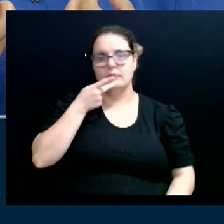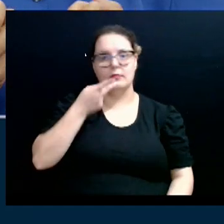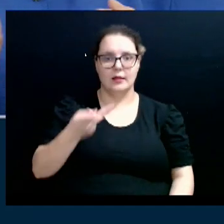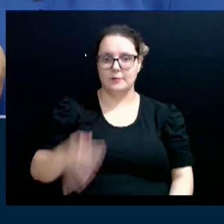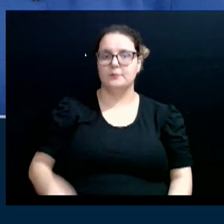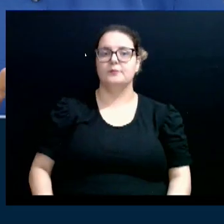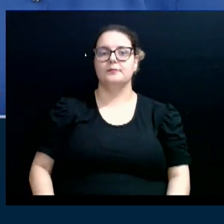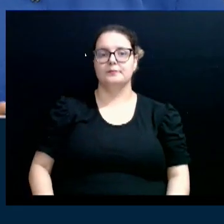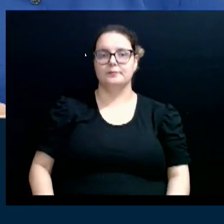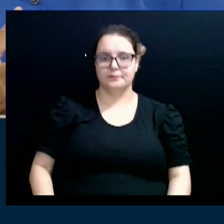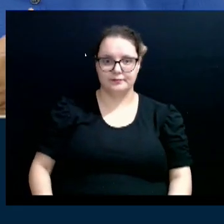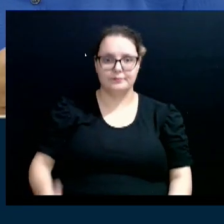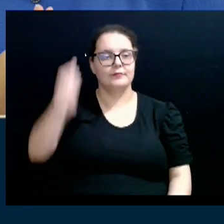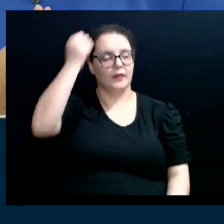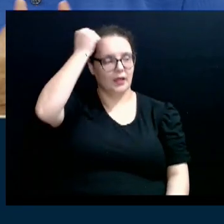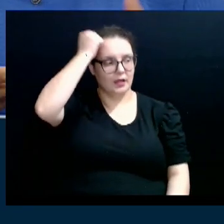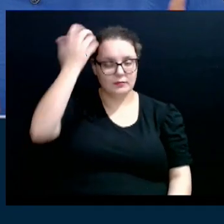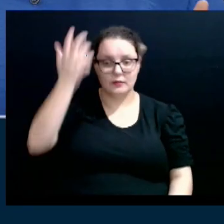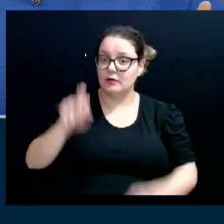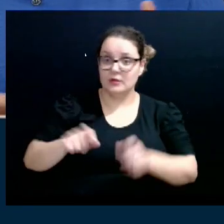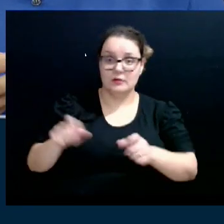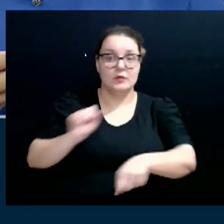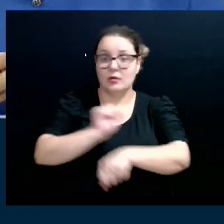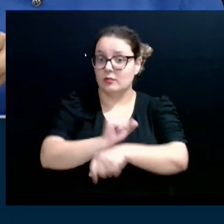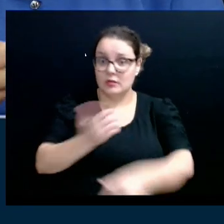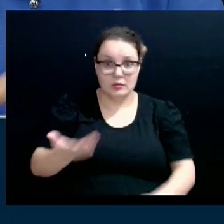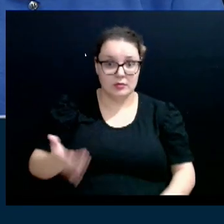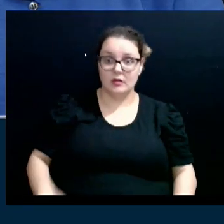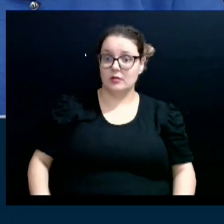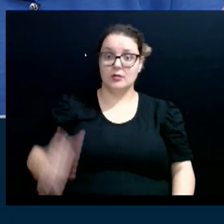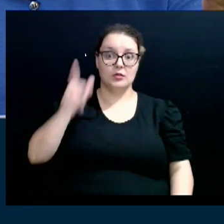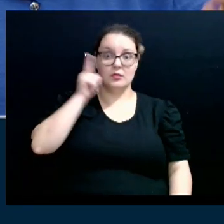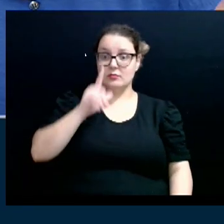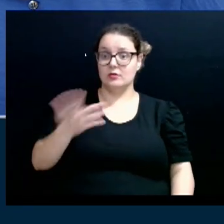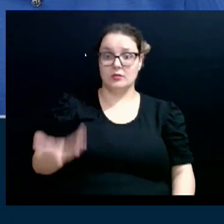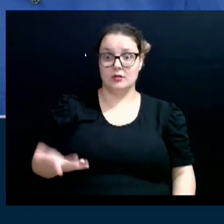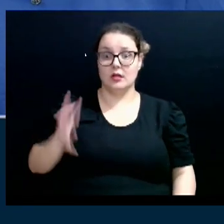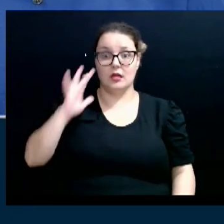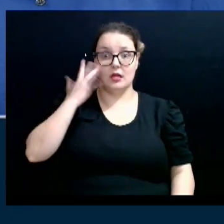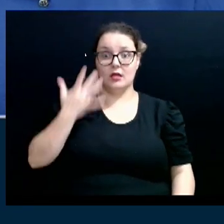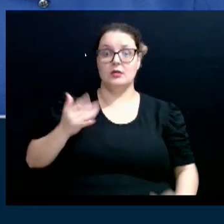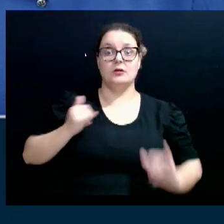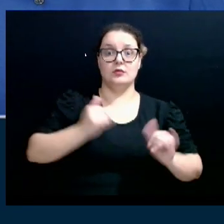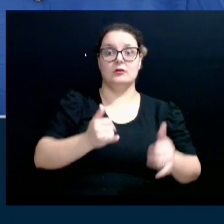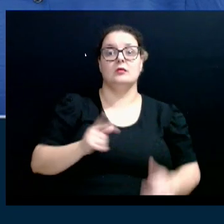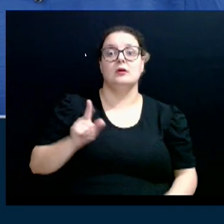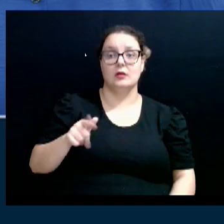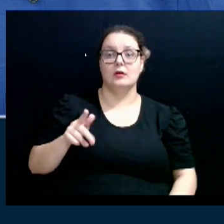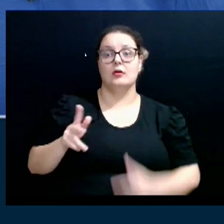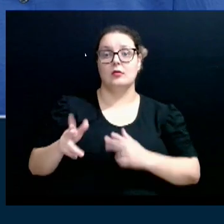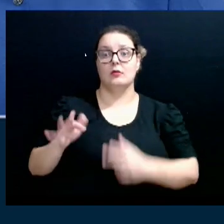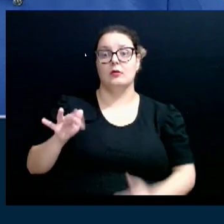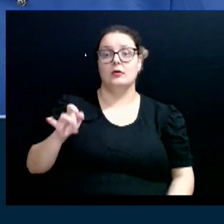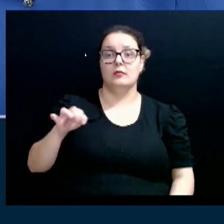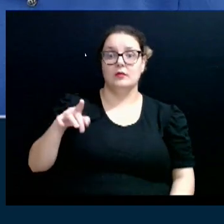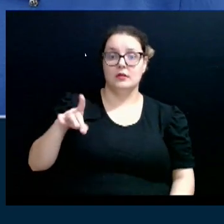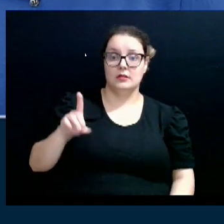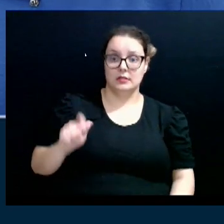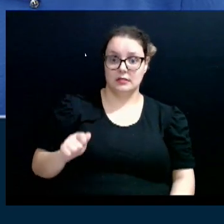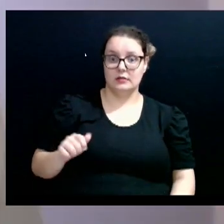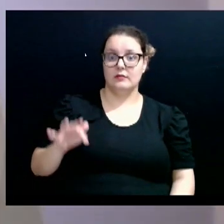elas não param, elas não conseguem, elas acham que estão abandonando. É o caso da Fernanda Souza. Fabiana, por favor, é com